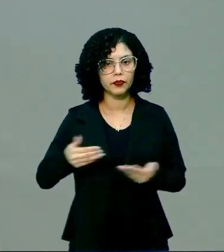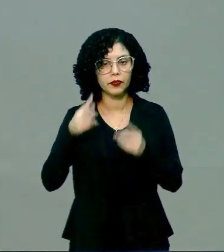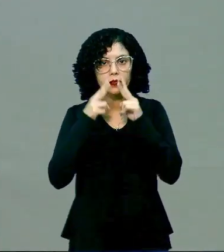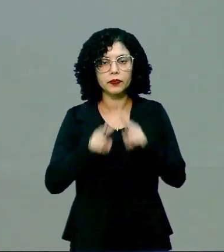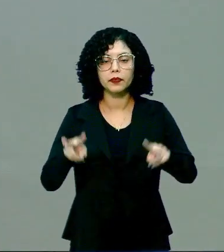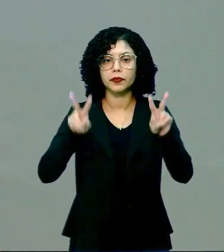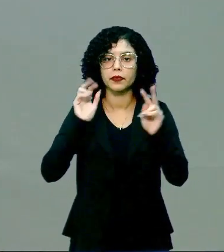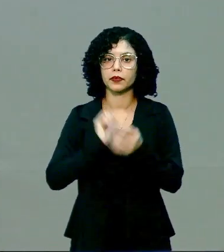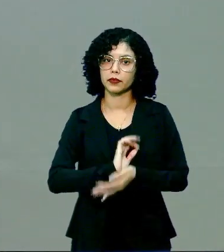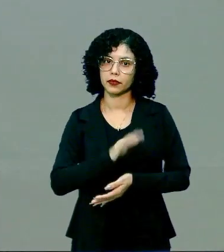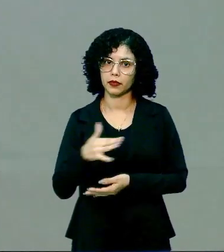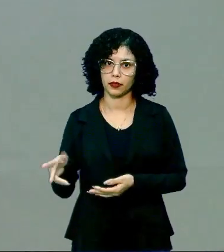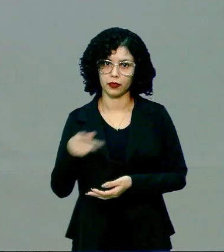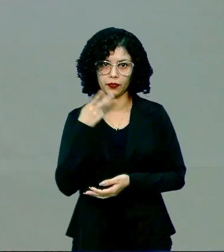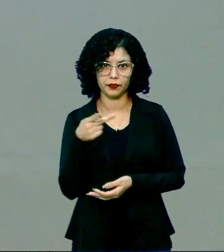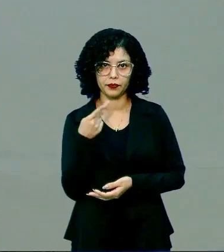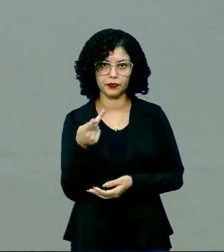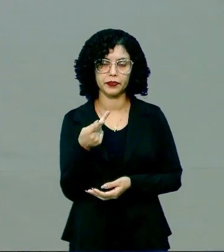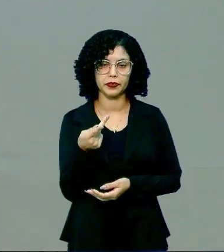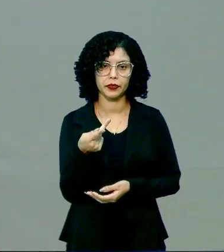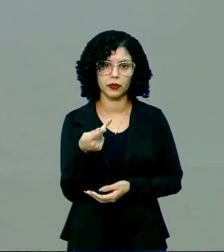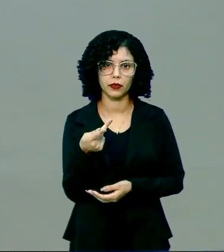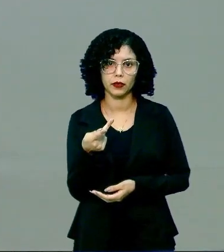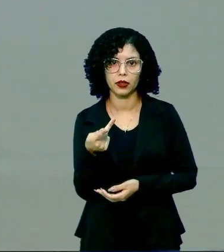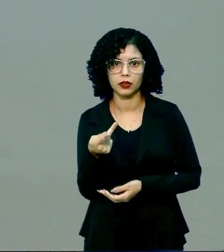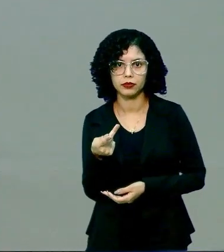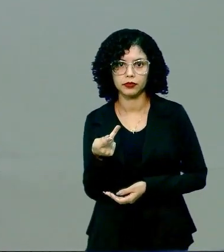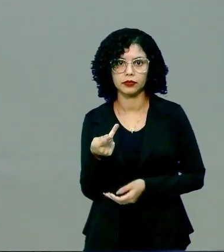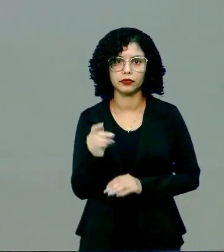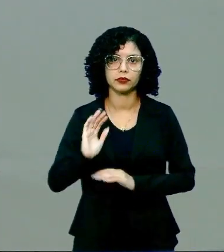gente viu que quando a gente fala de